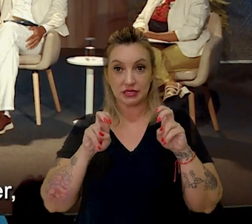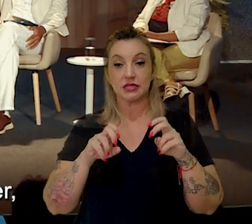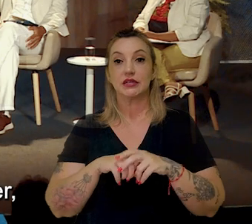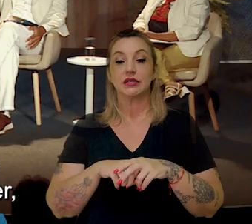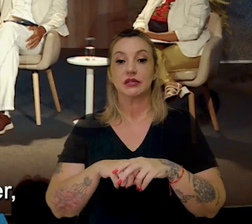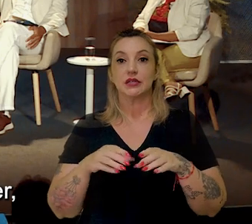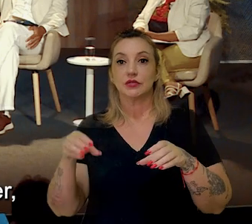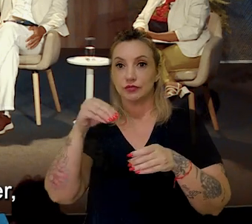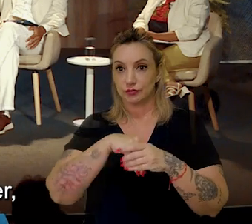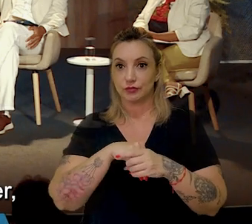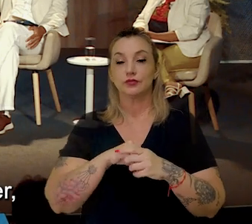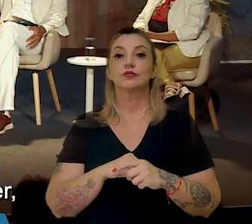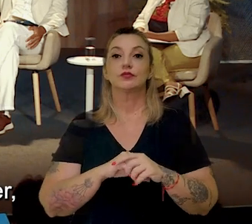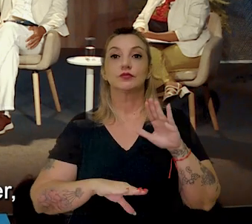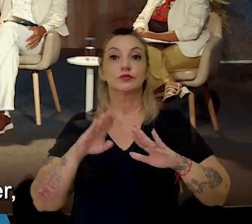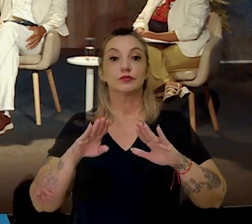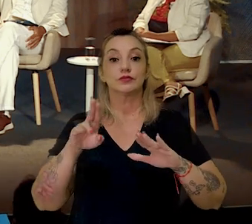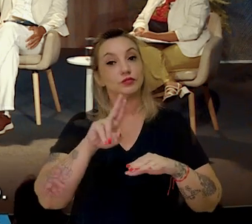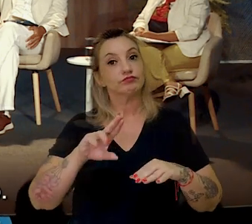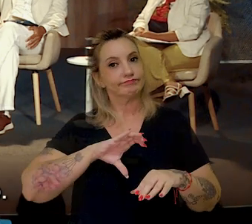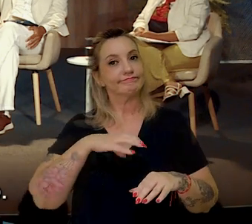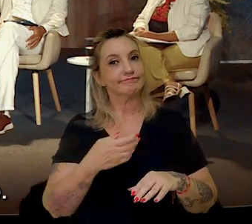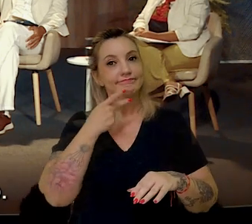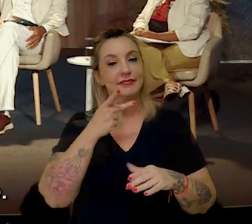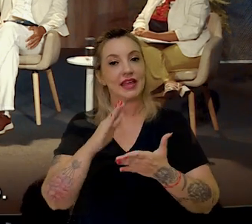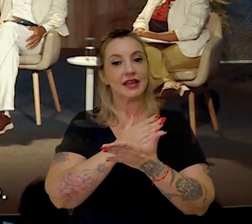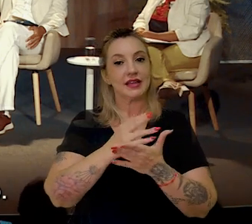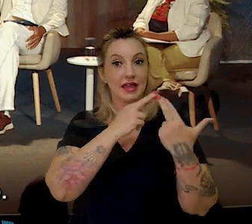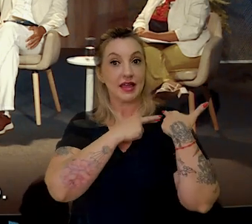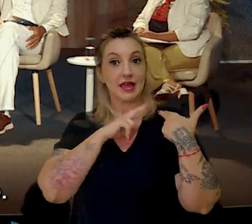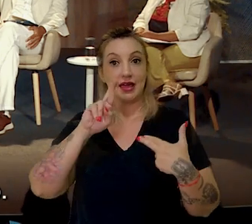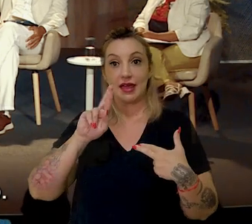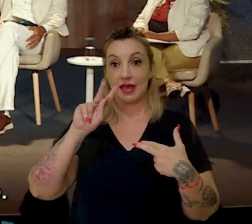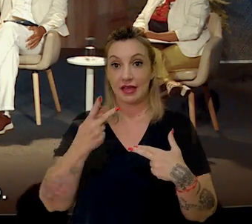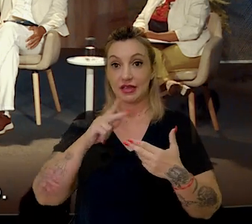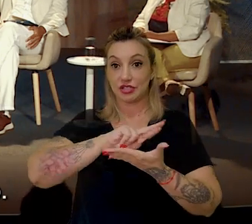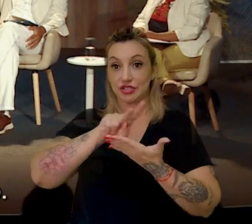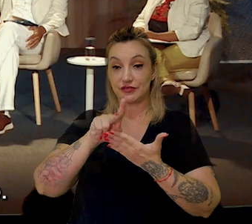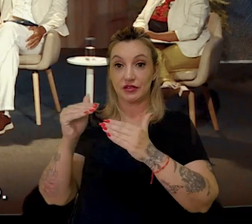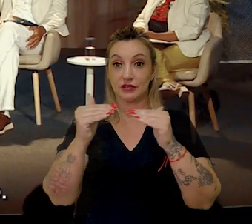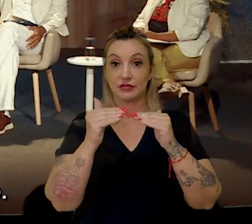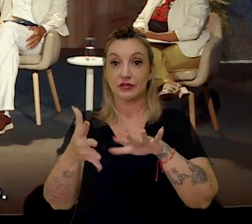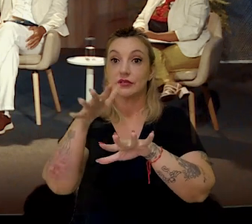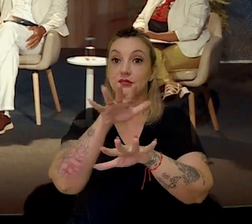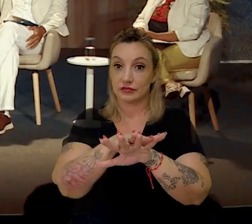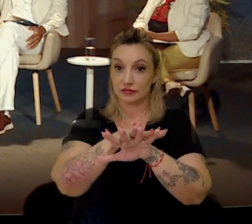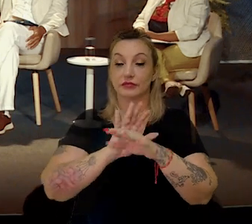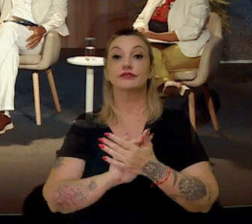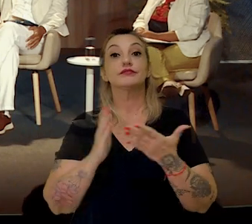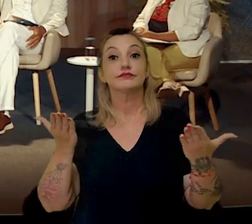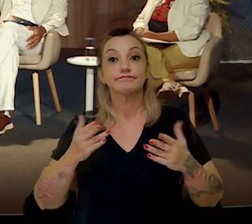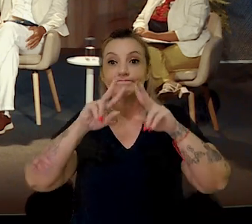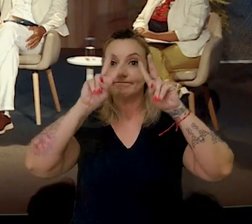mais em uma caixinha e de talvez ouso dizer mais na área de recursos humanos com diversidade Equidade e inclusão